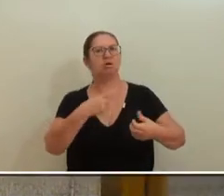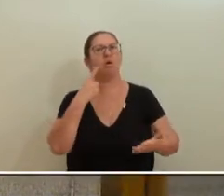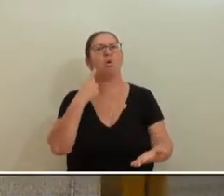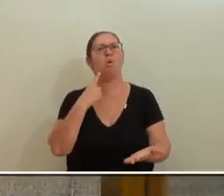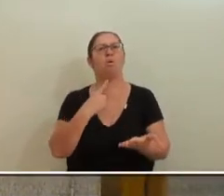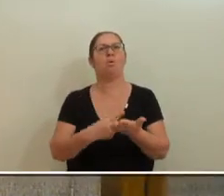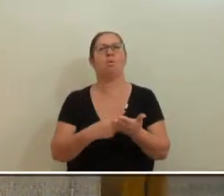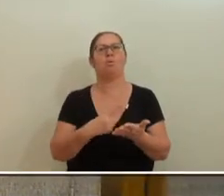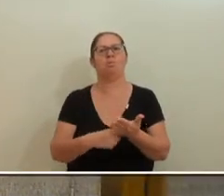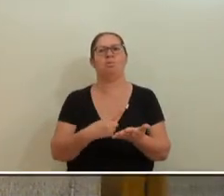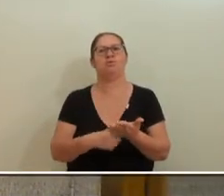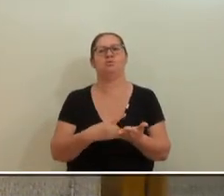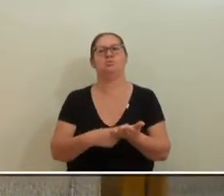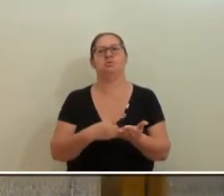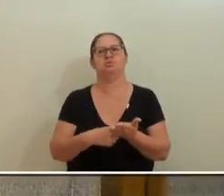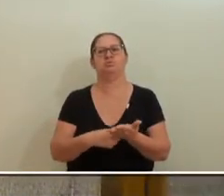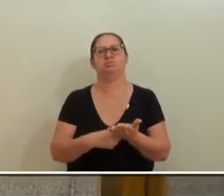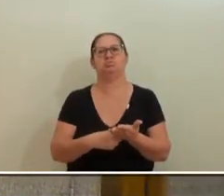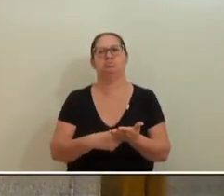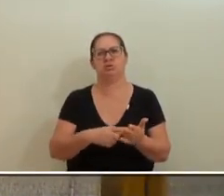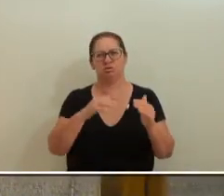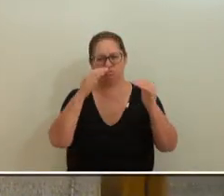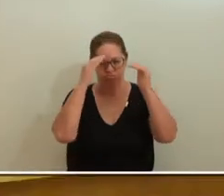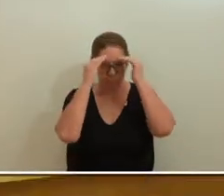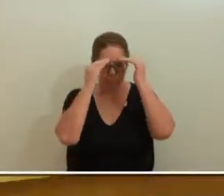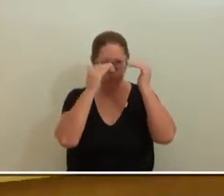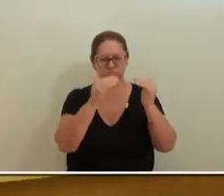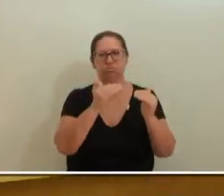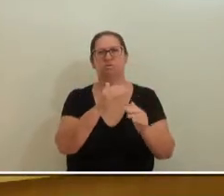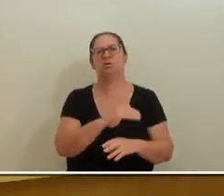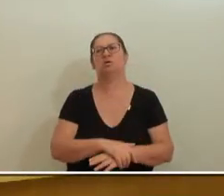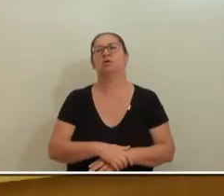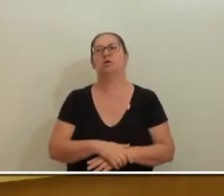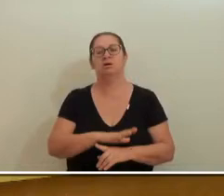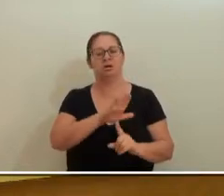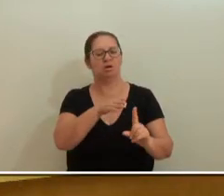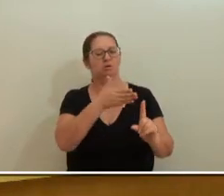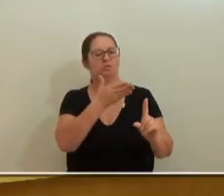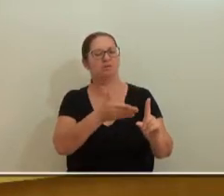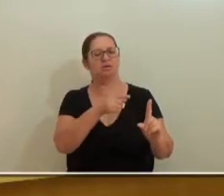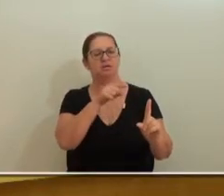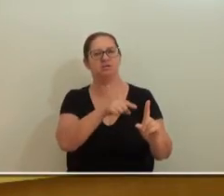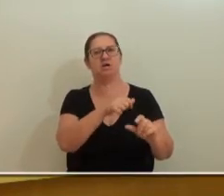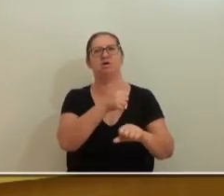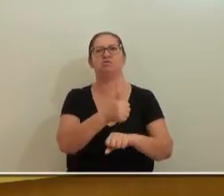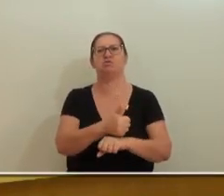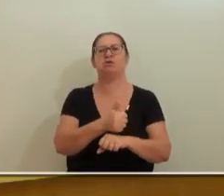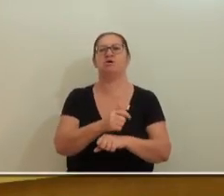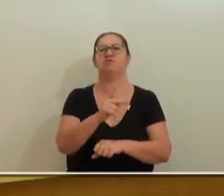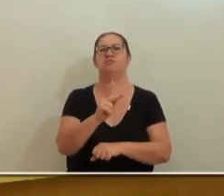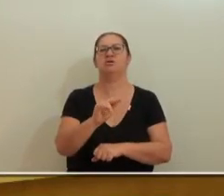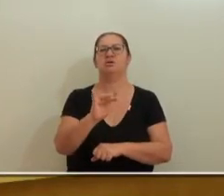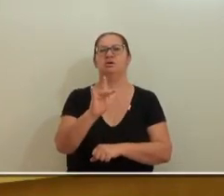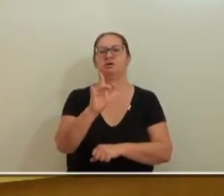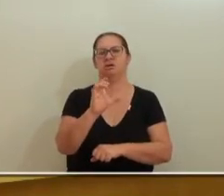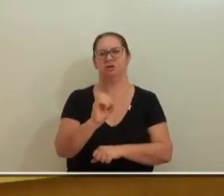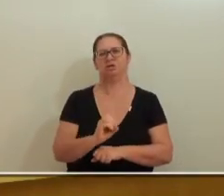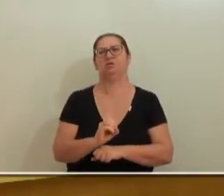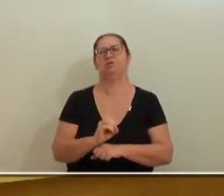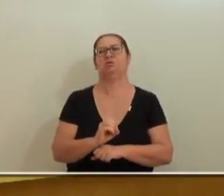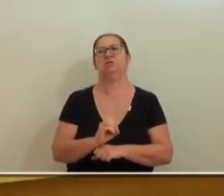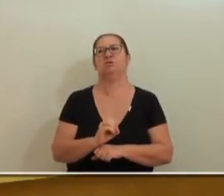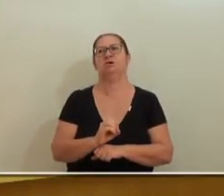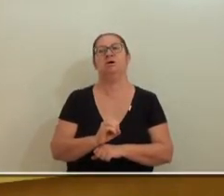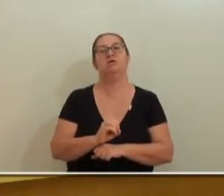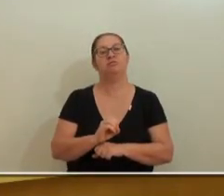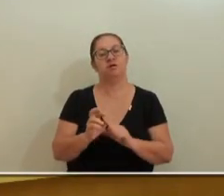e engajamento. É mais que merecida essa homenagem ao chefe Kiko. E, em nome da região escoteira do